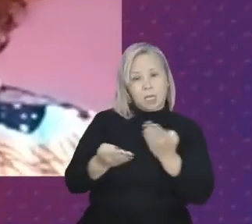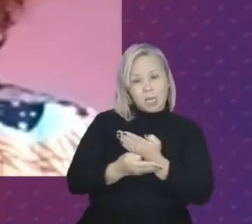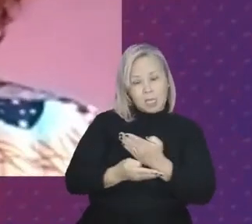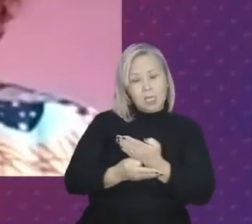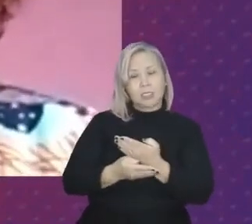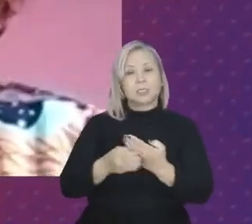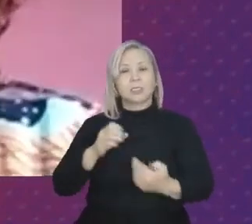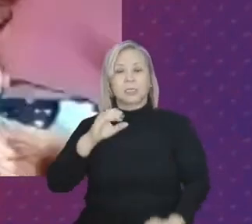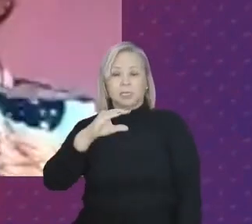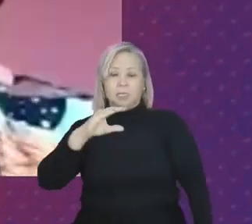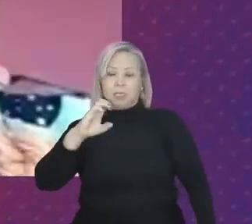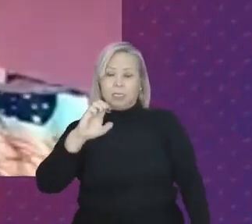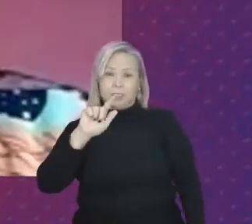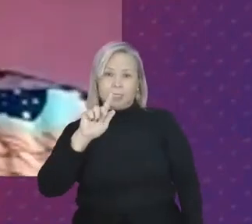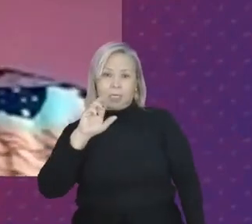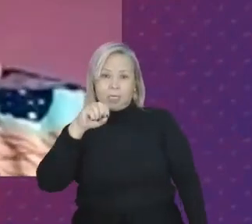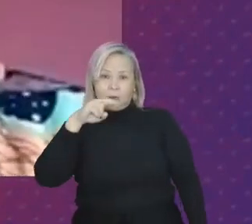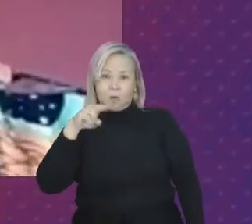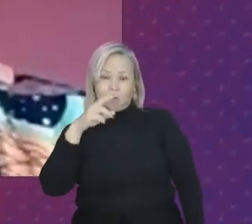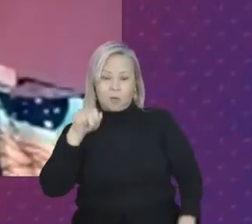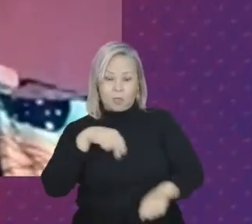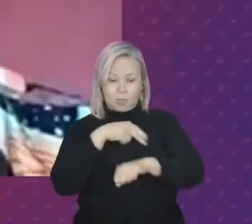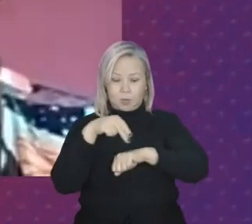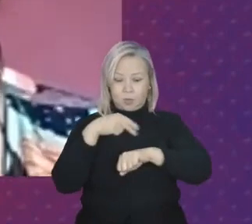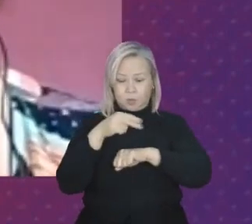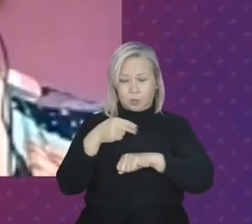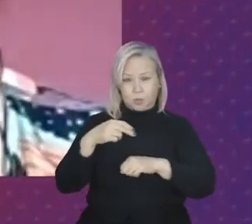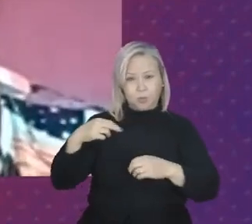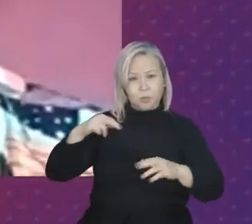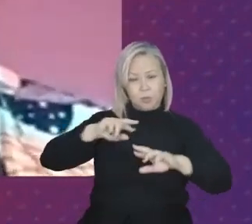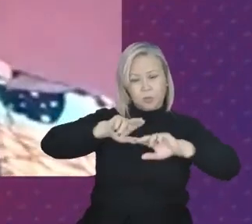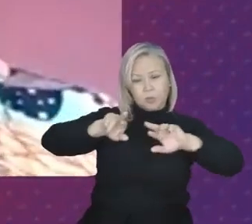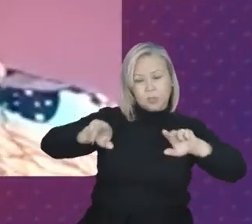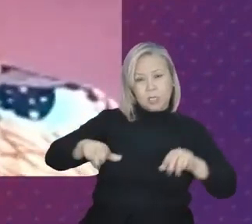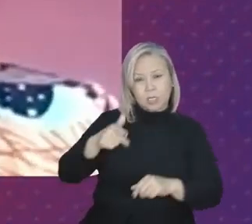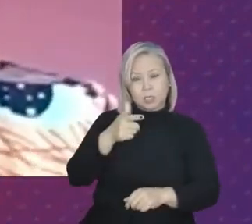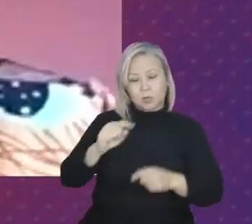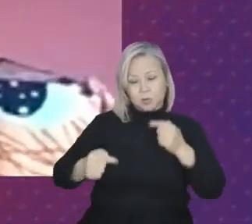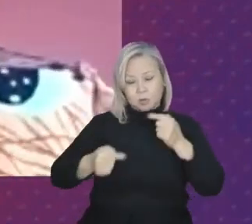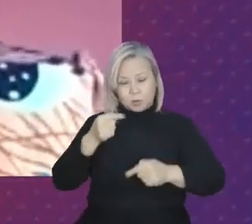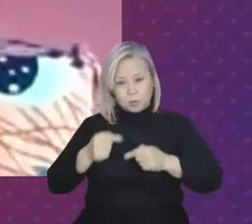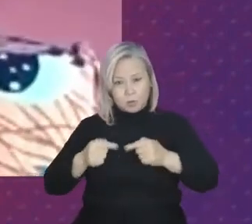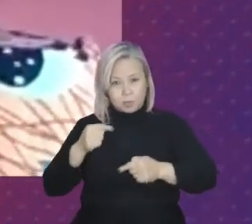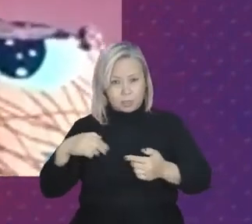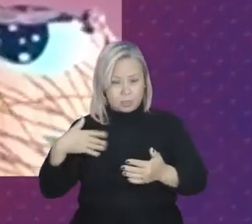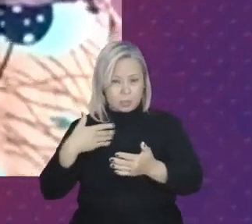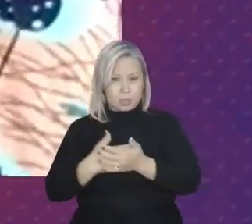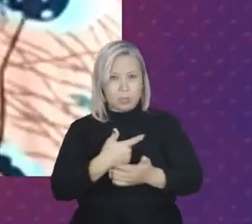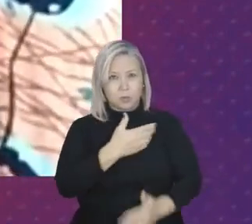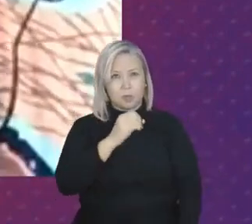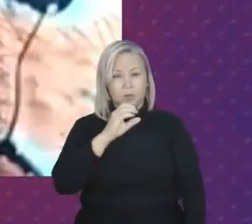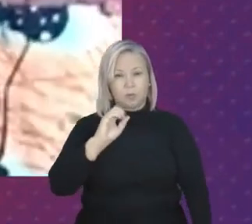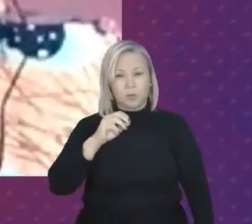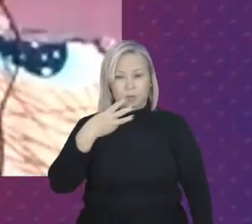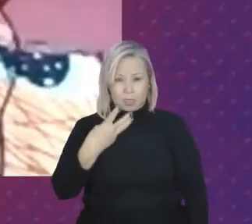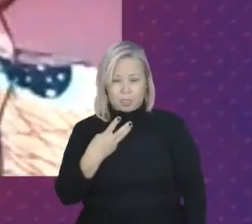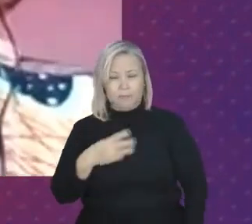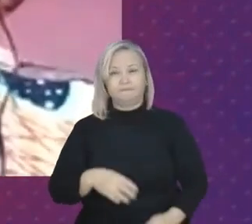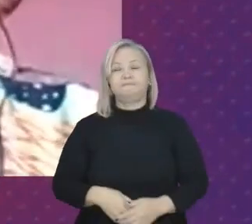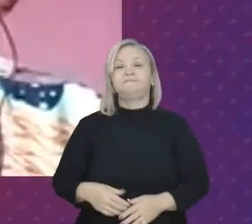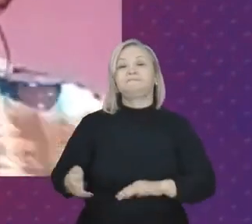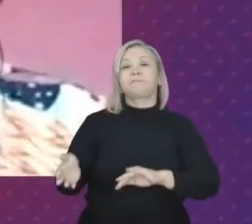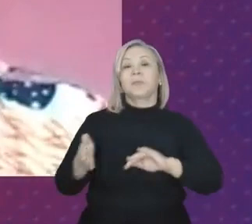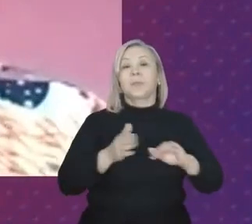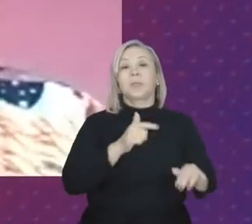a gente vai ter uma série de outras políticas que entre 2003 e 2016 vão